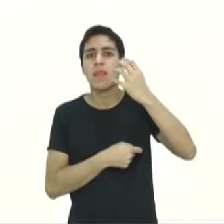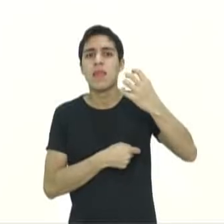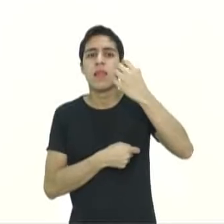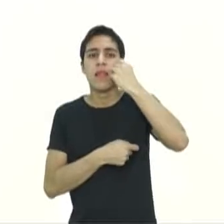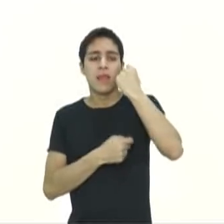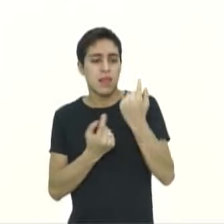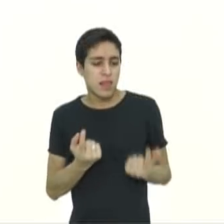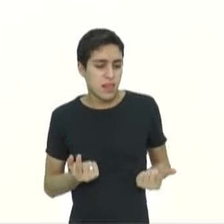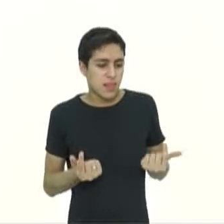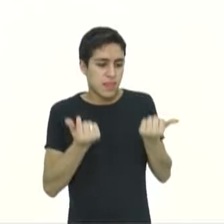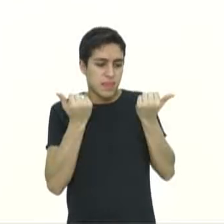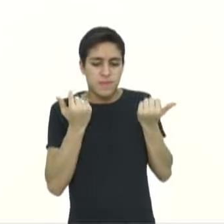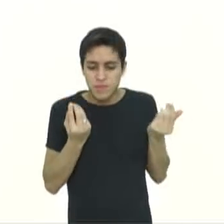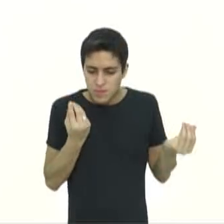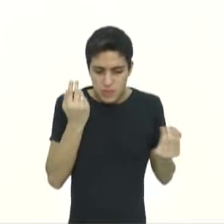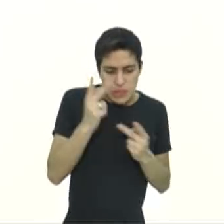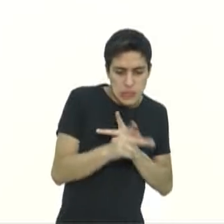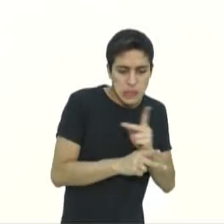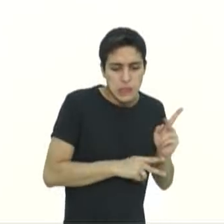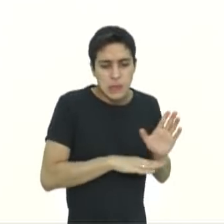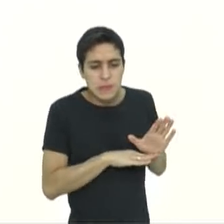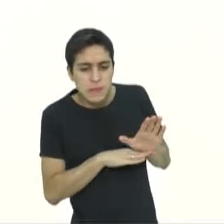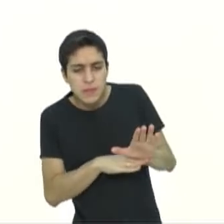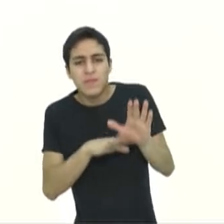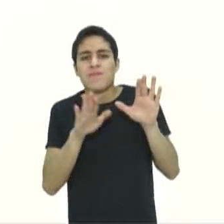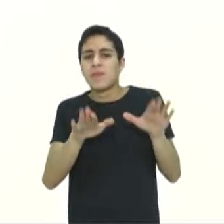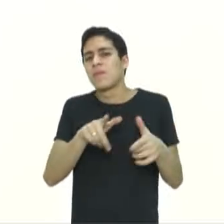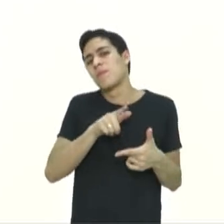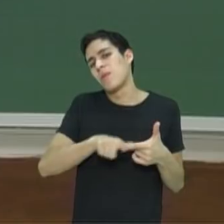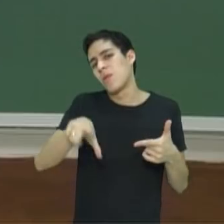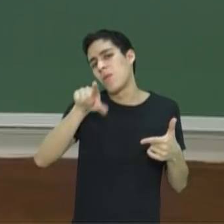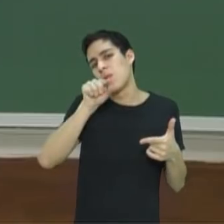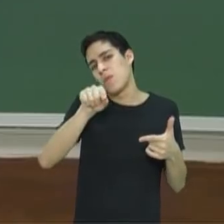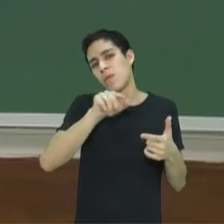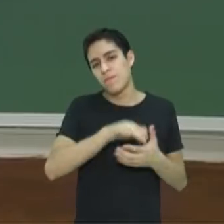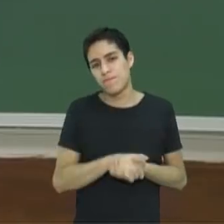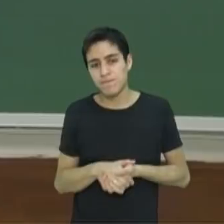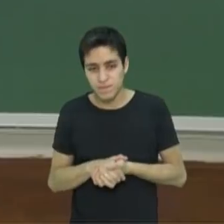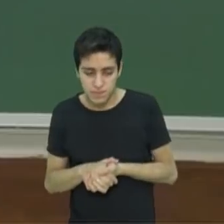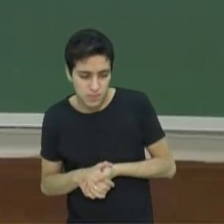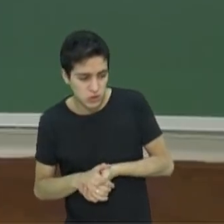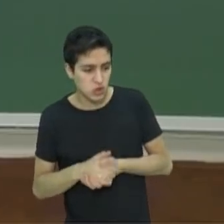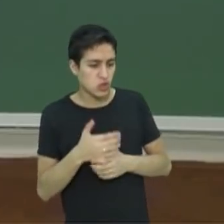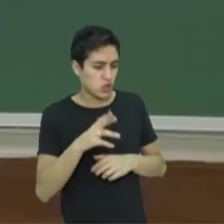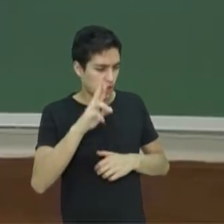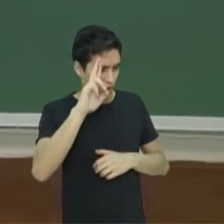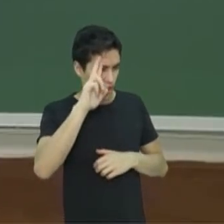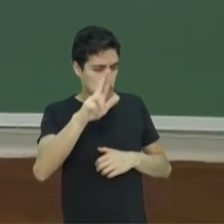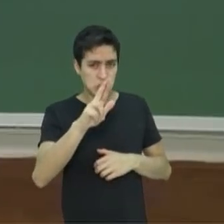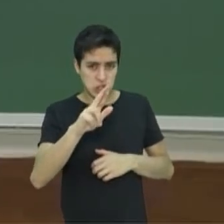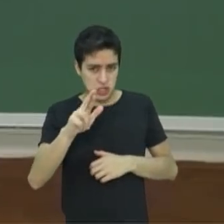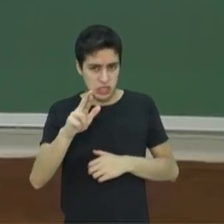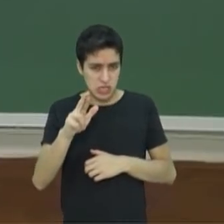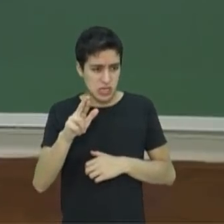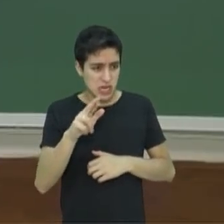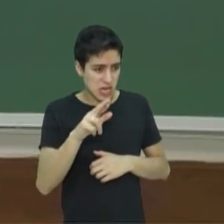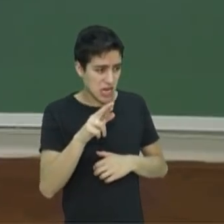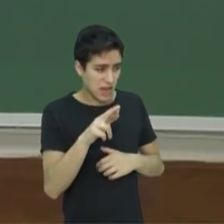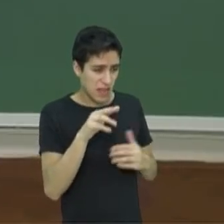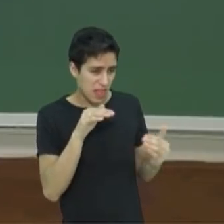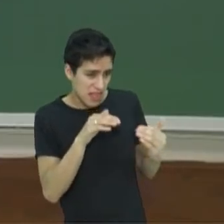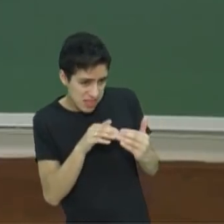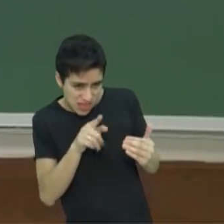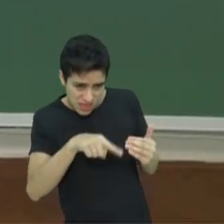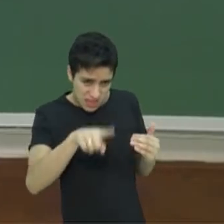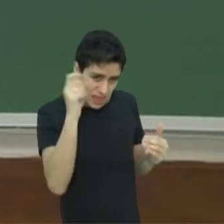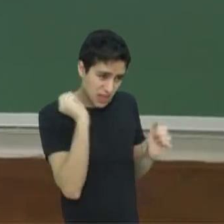a ilha e sua população. Só que ele vai ter um grande problema. Os antigos donos de terra não vão se dar bem com os ex-escravos. E